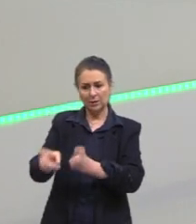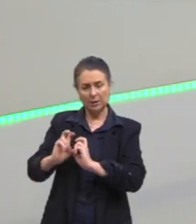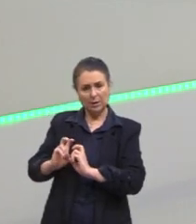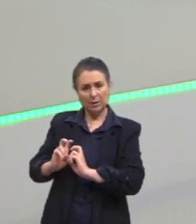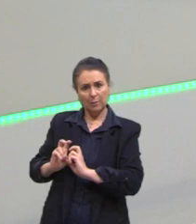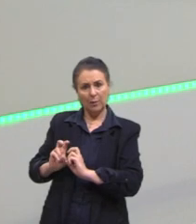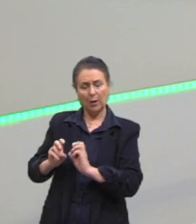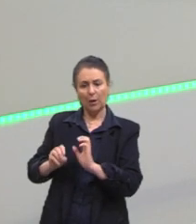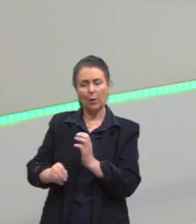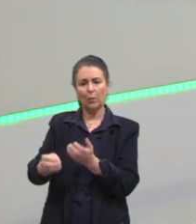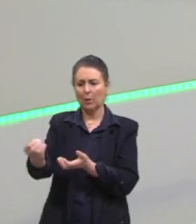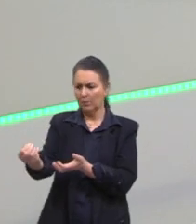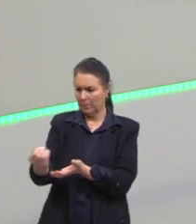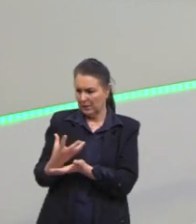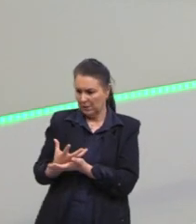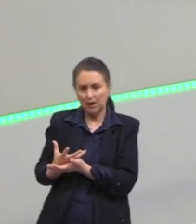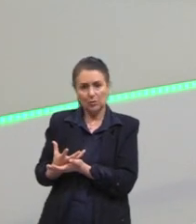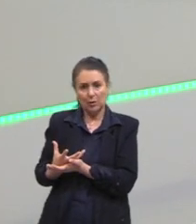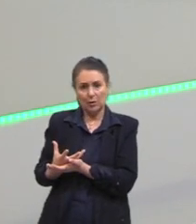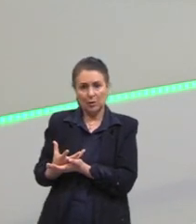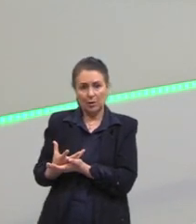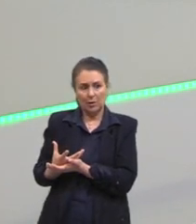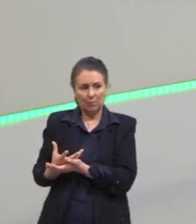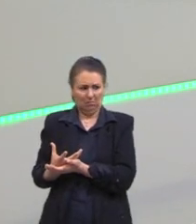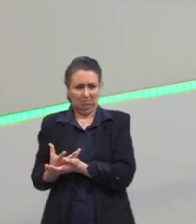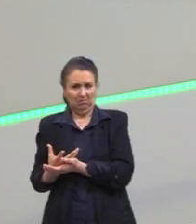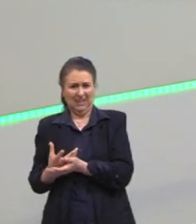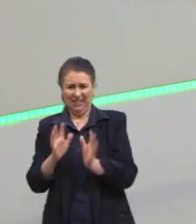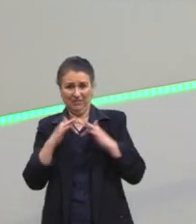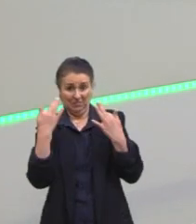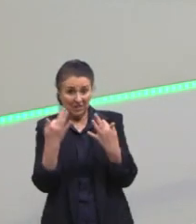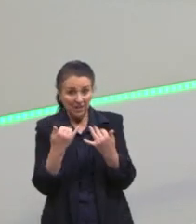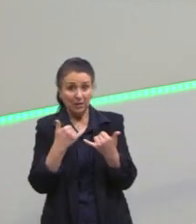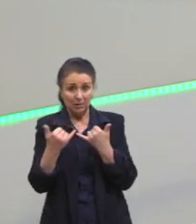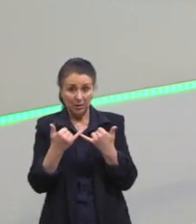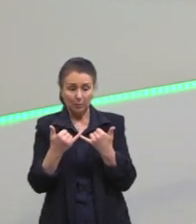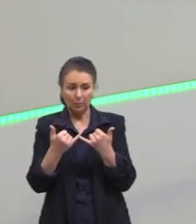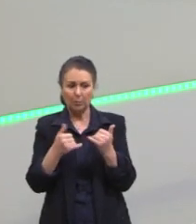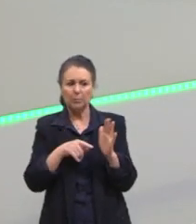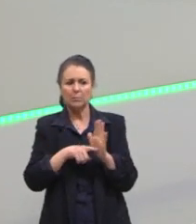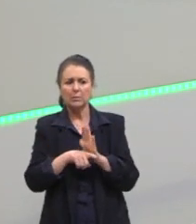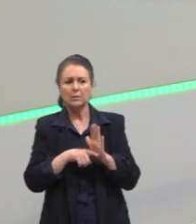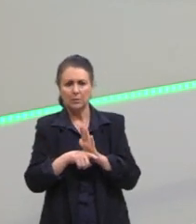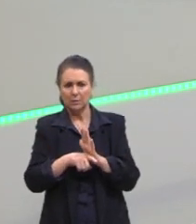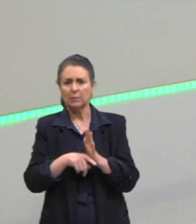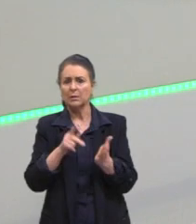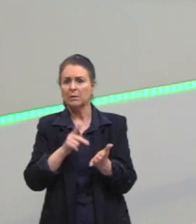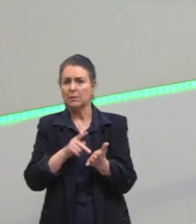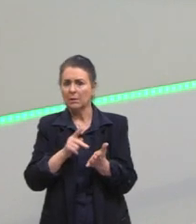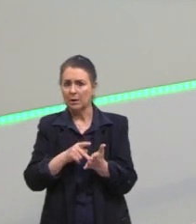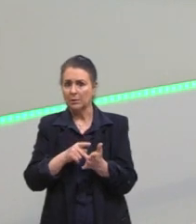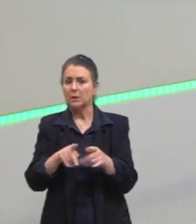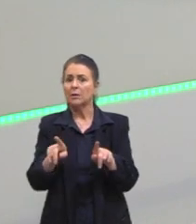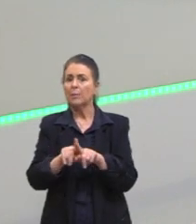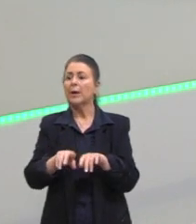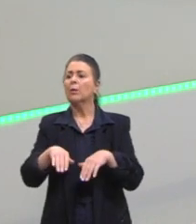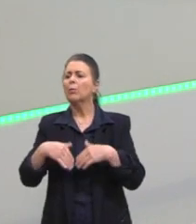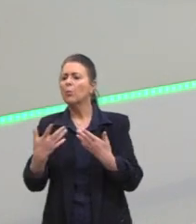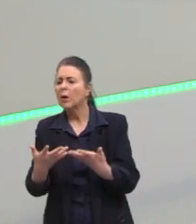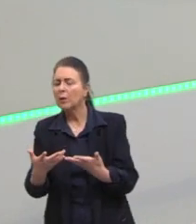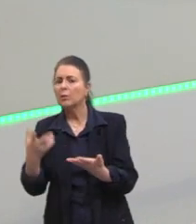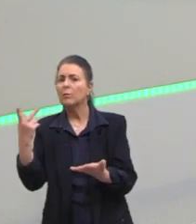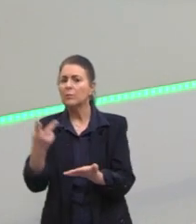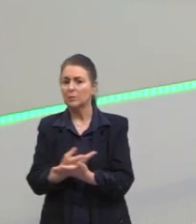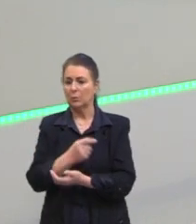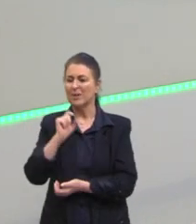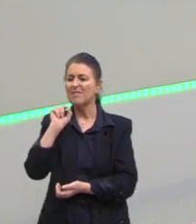mundo da tua família, por exemplo? Volta lá no passo 1, verifica a informação. Vê de quando ela aconteceu, vê